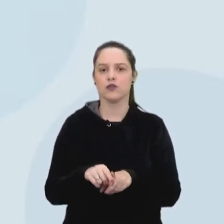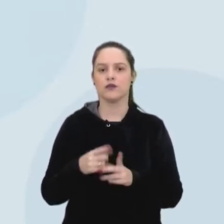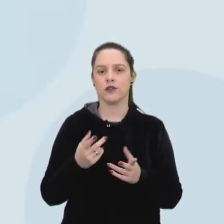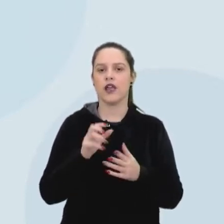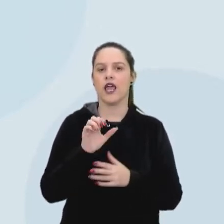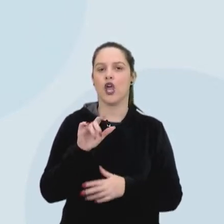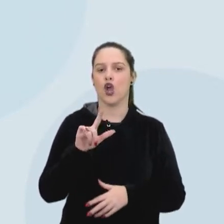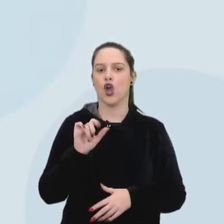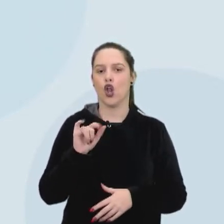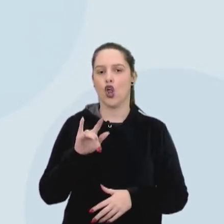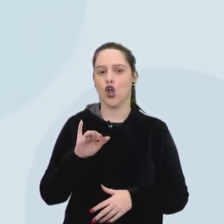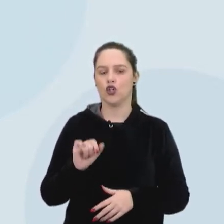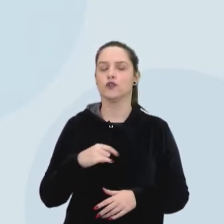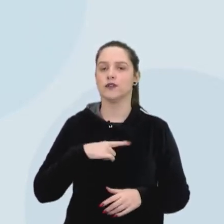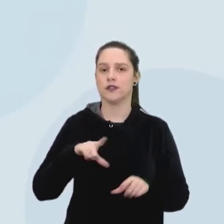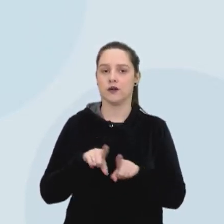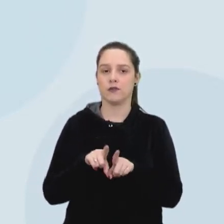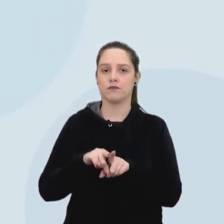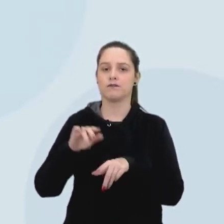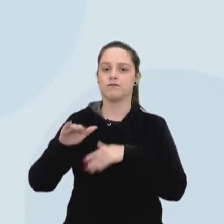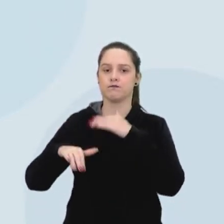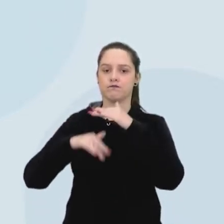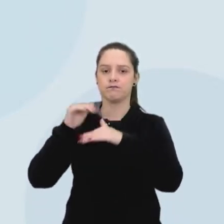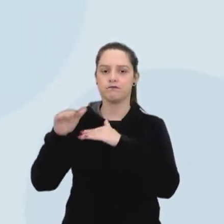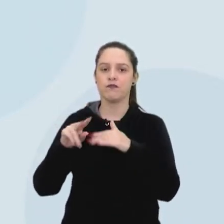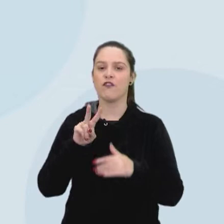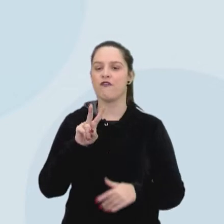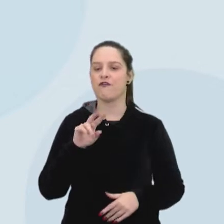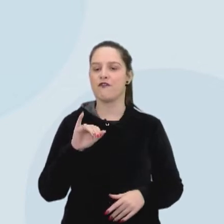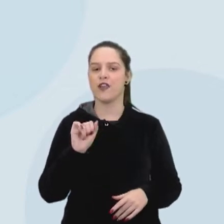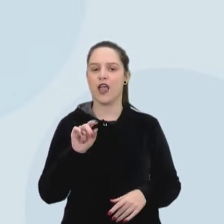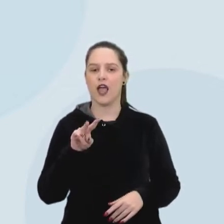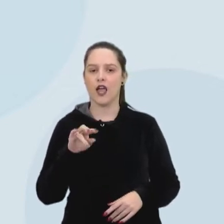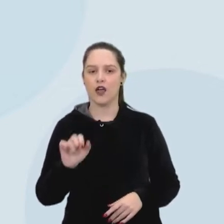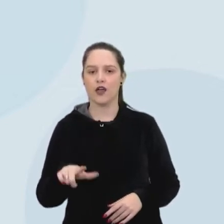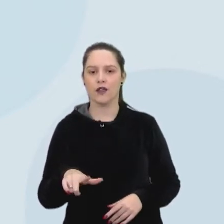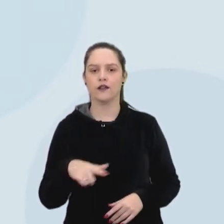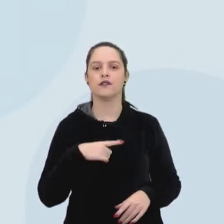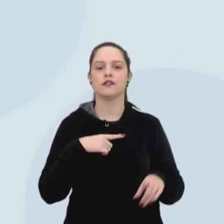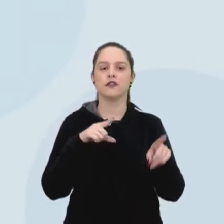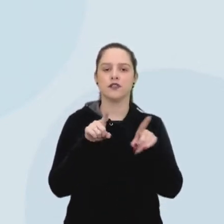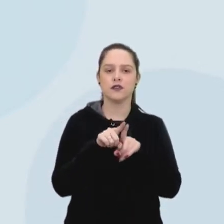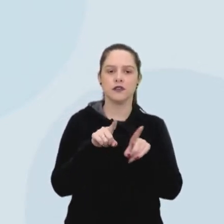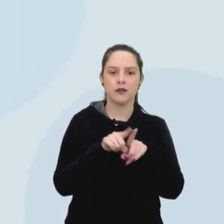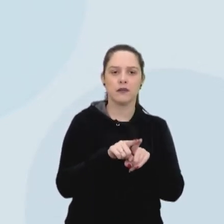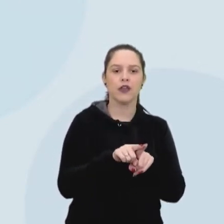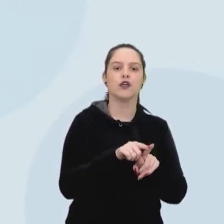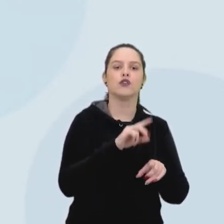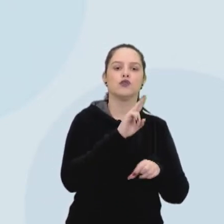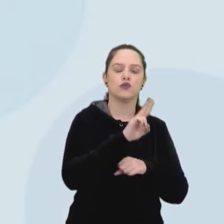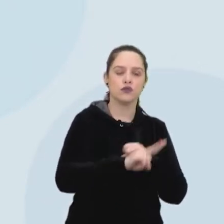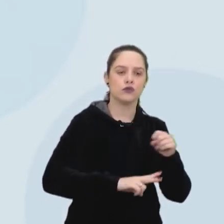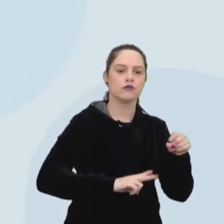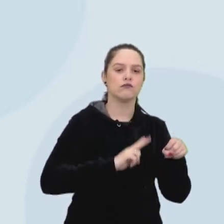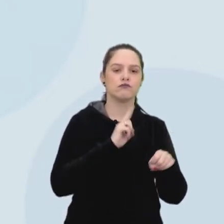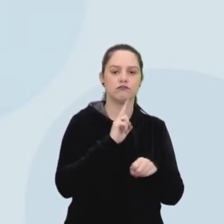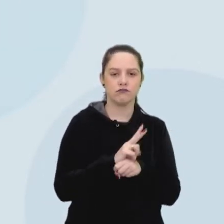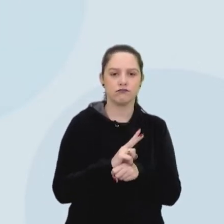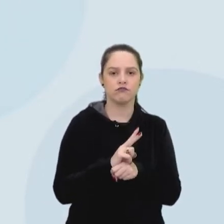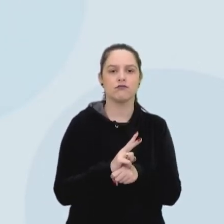ecológico, né, ser um processo viável, ser um processo sustentativo e